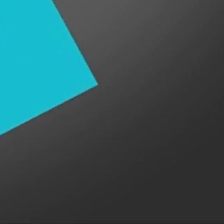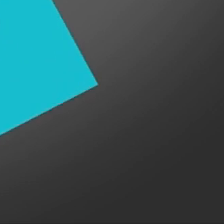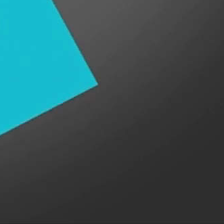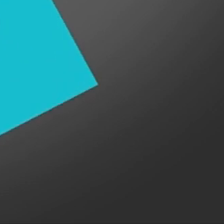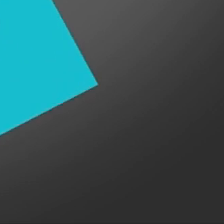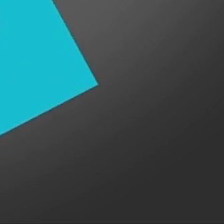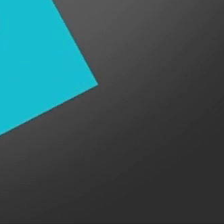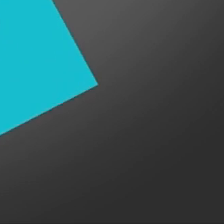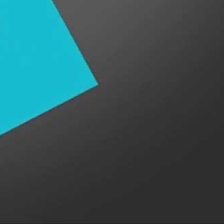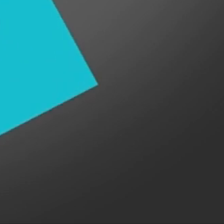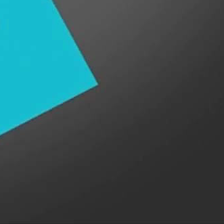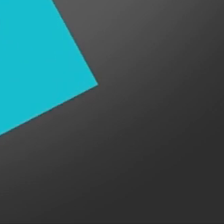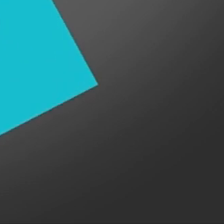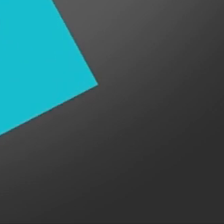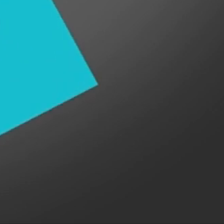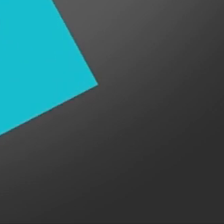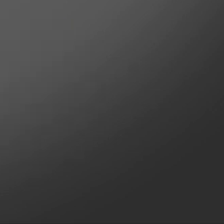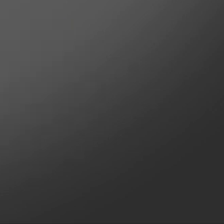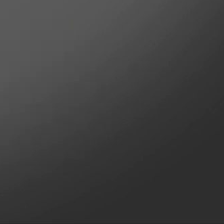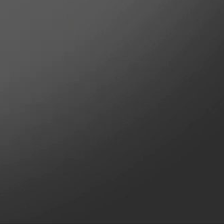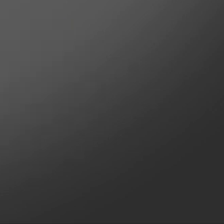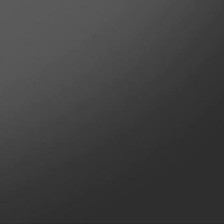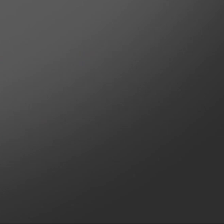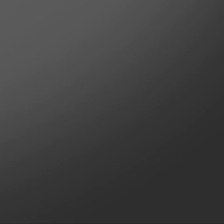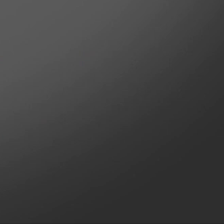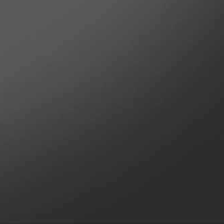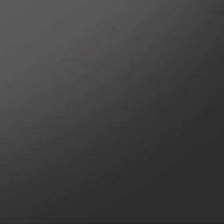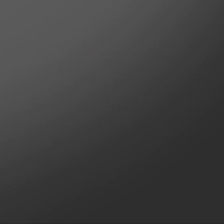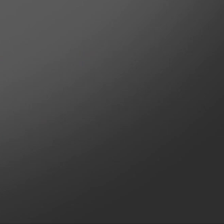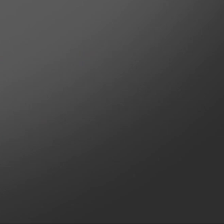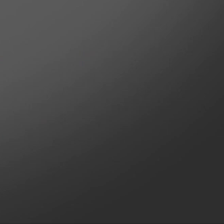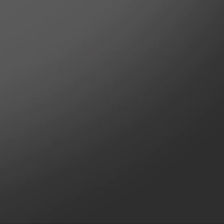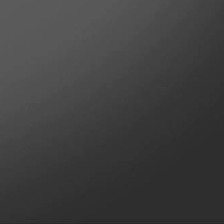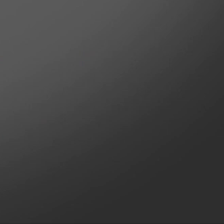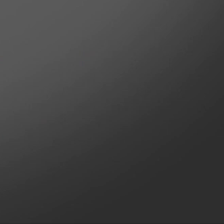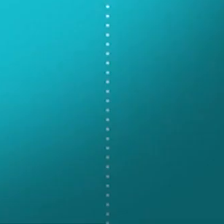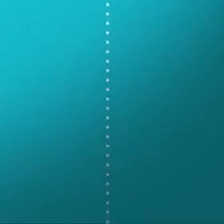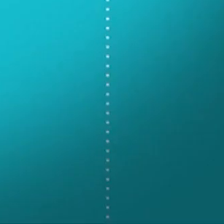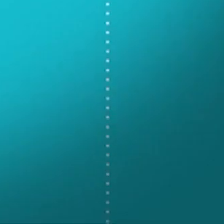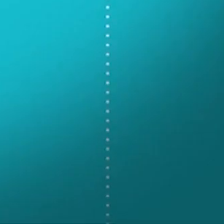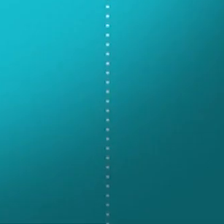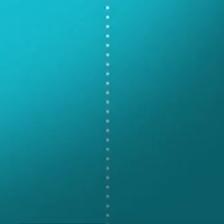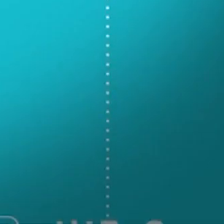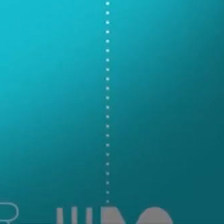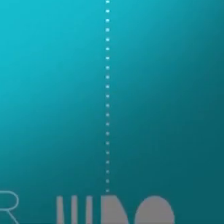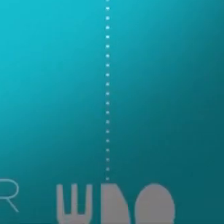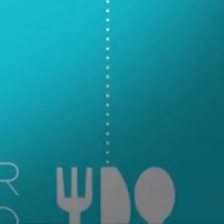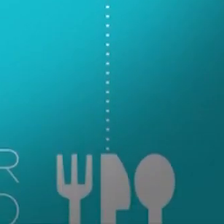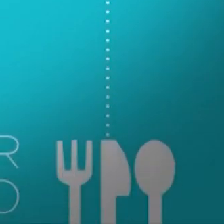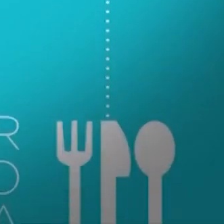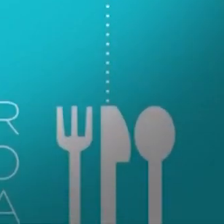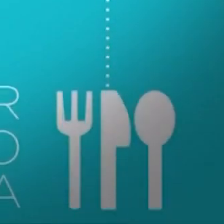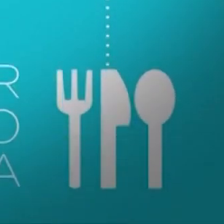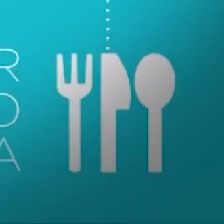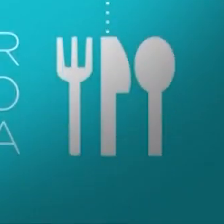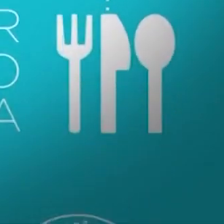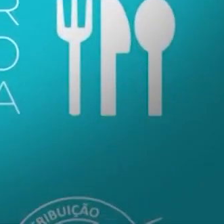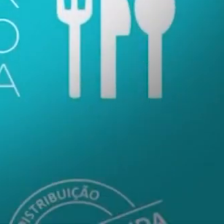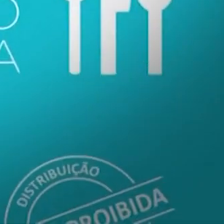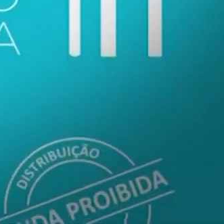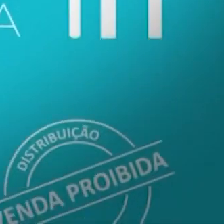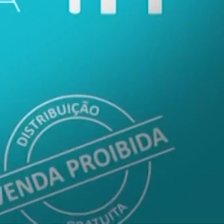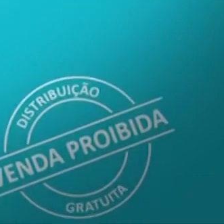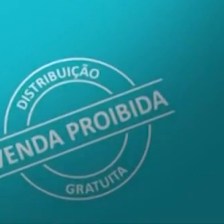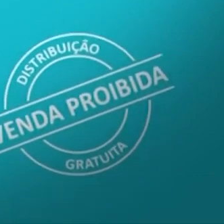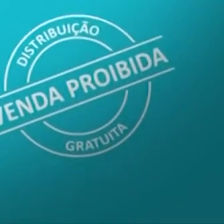Guia Alimentar para a População Brasileira e da Sociedade Brasileira de Diabetes. No guia que você encontra na internet, há